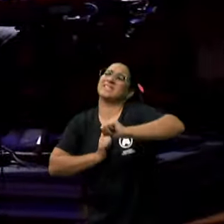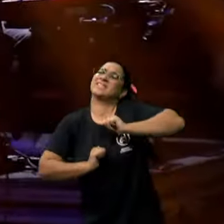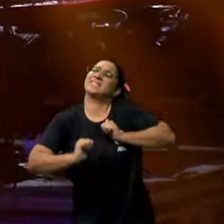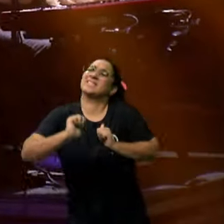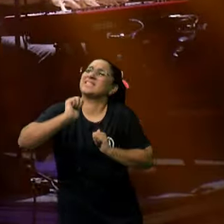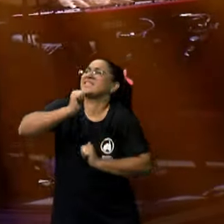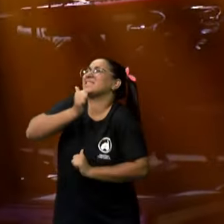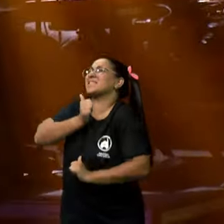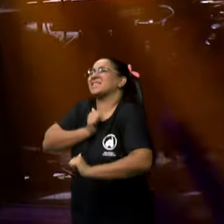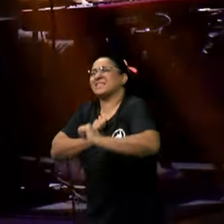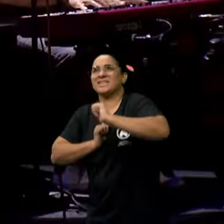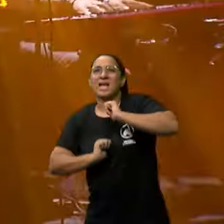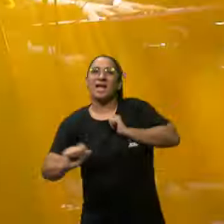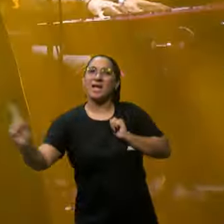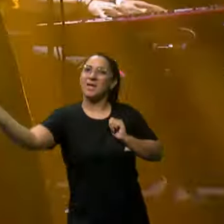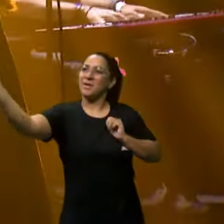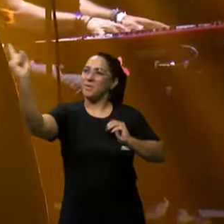sei